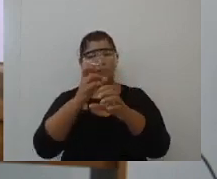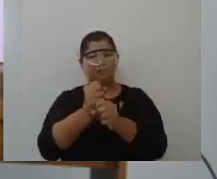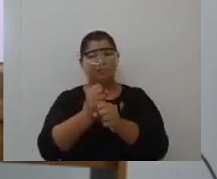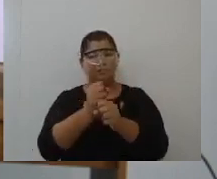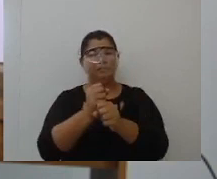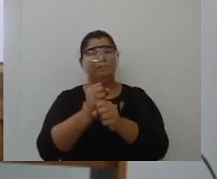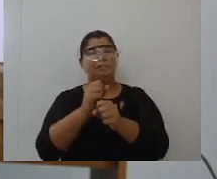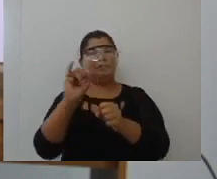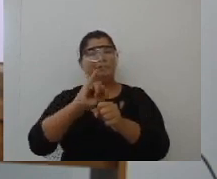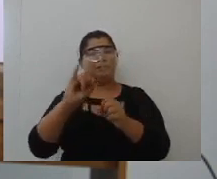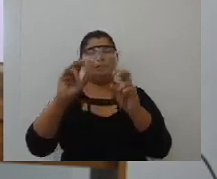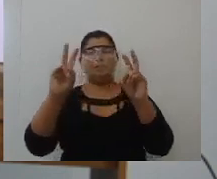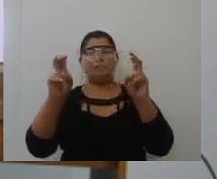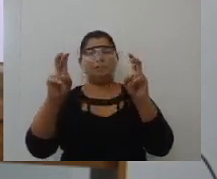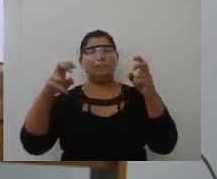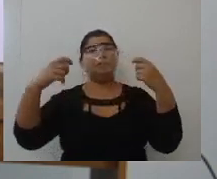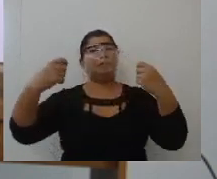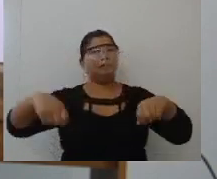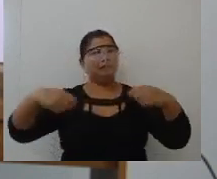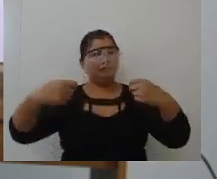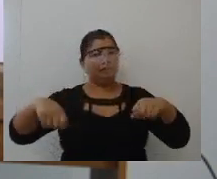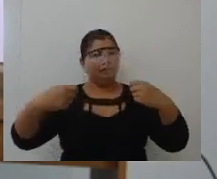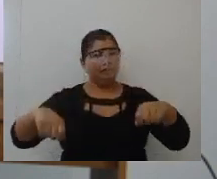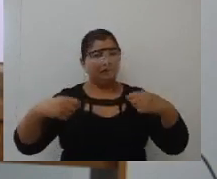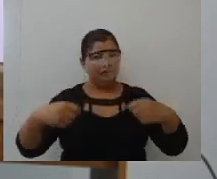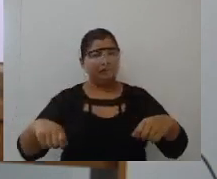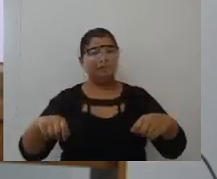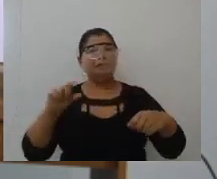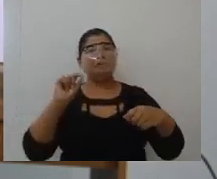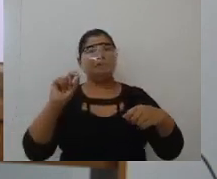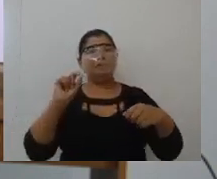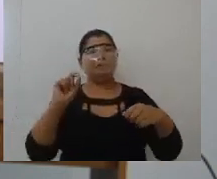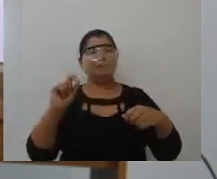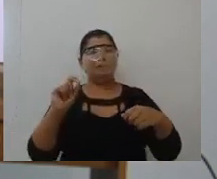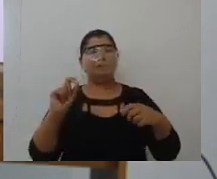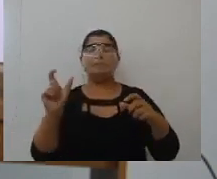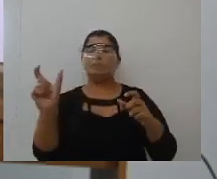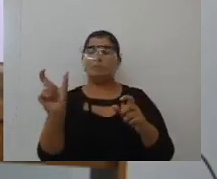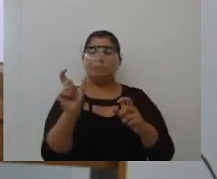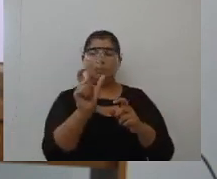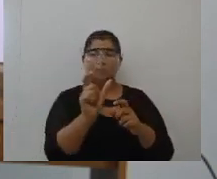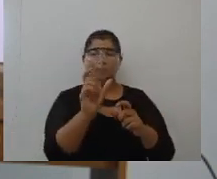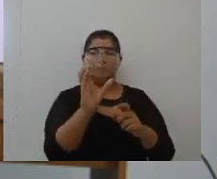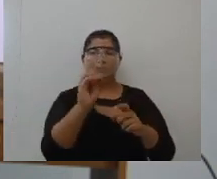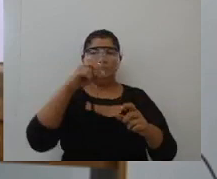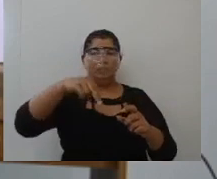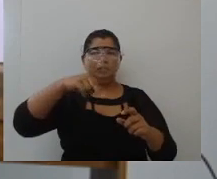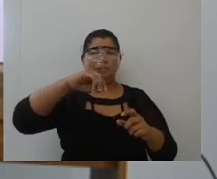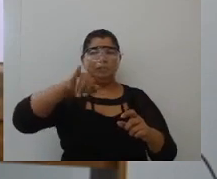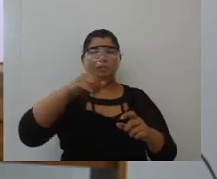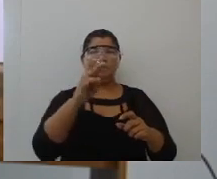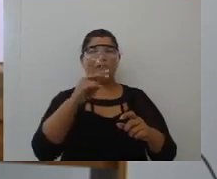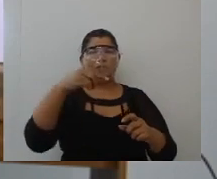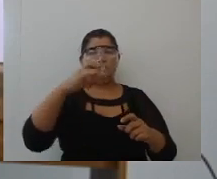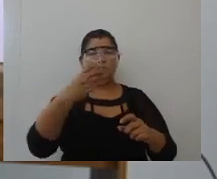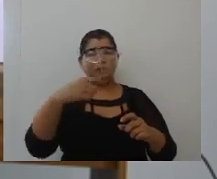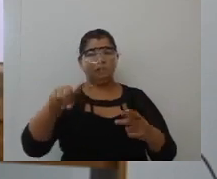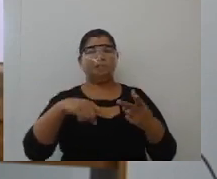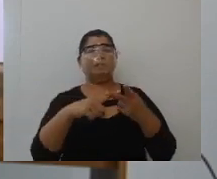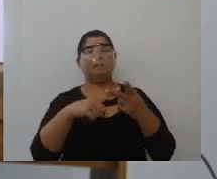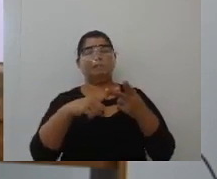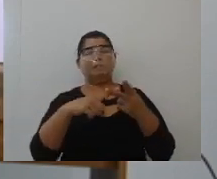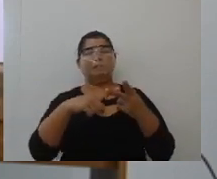assuntos que são muito necessários nesse momento. Então, conjunções, para a quarta competência,